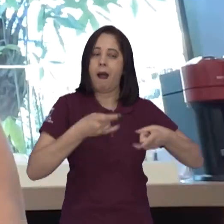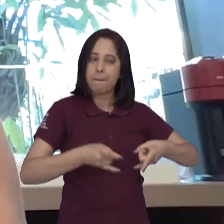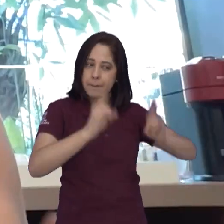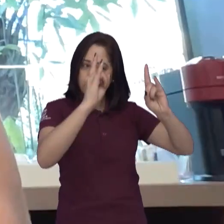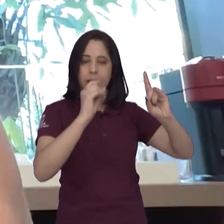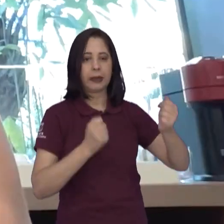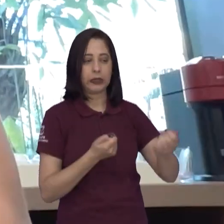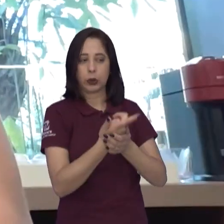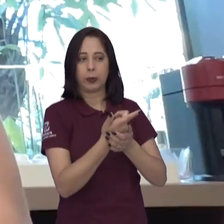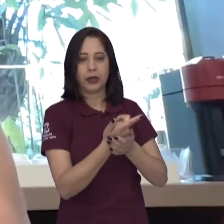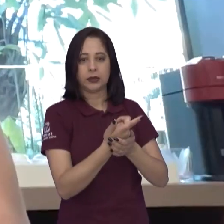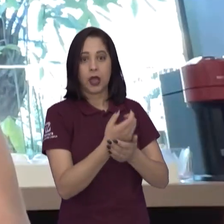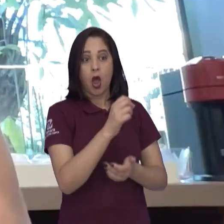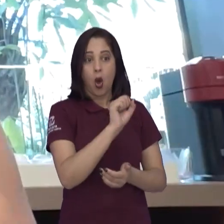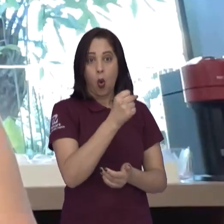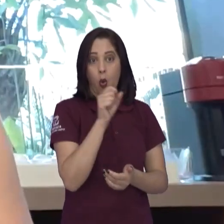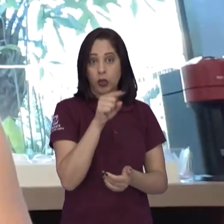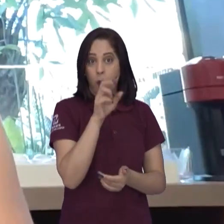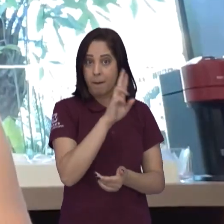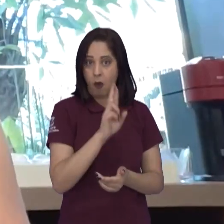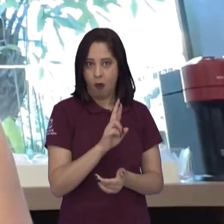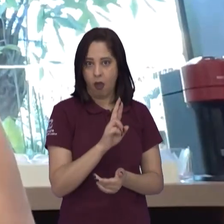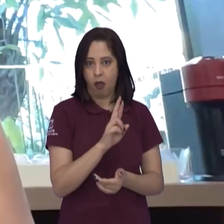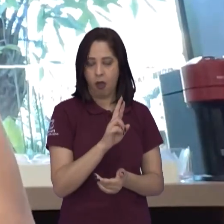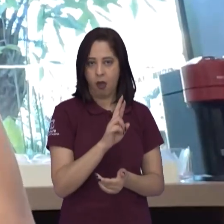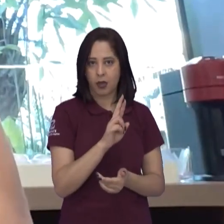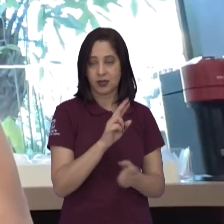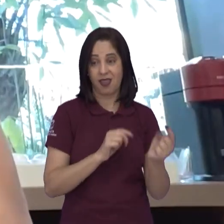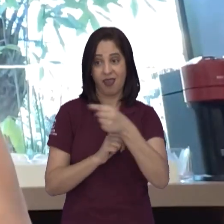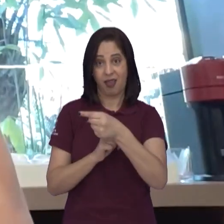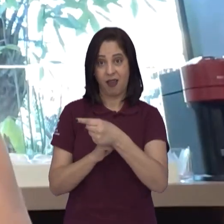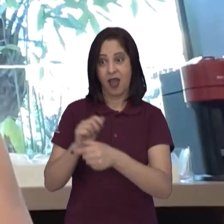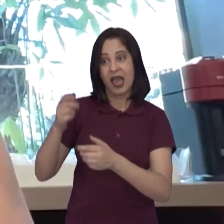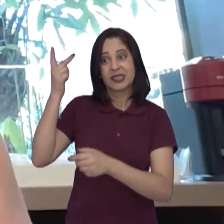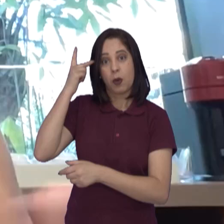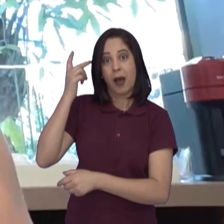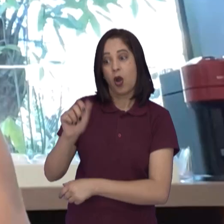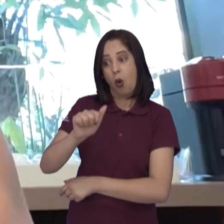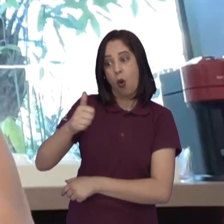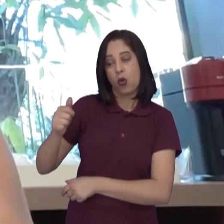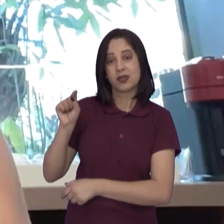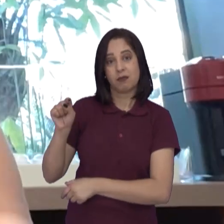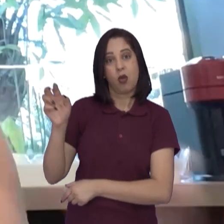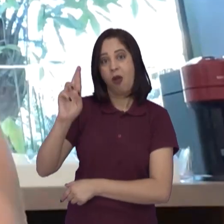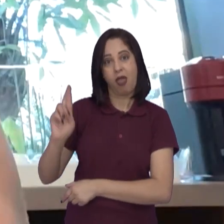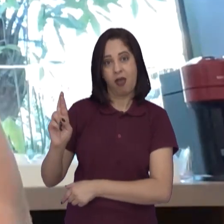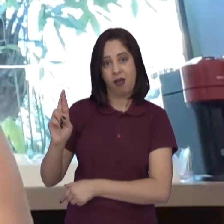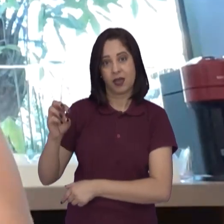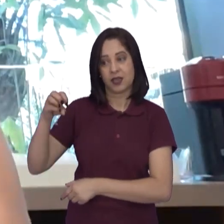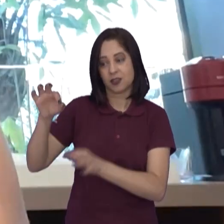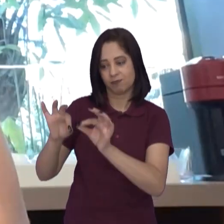ele chega a 8 mil o metro quadrado, contra 11 mil de São Paulo. Então, eu tenho aqui